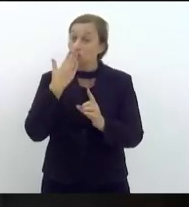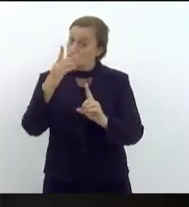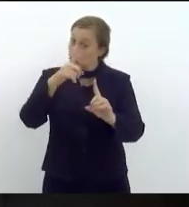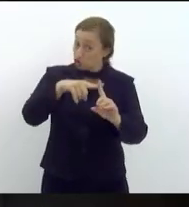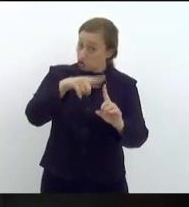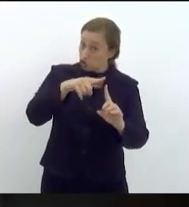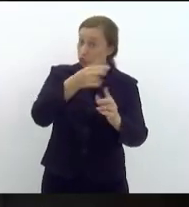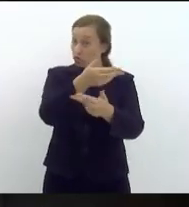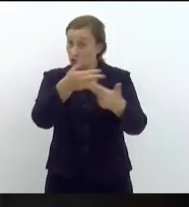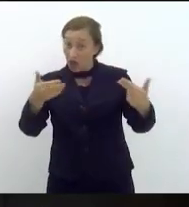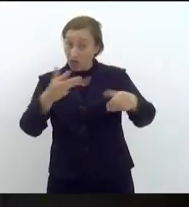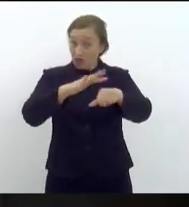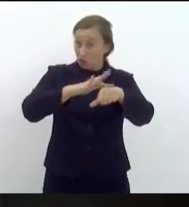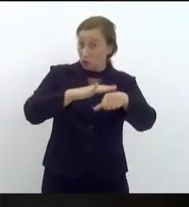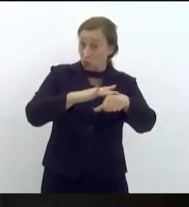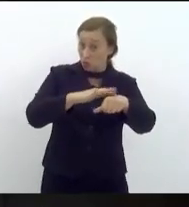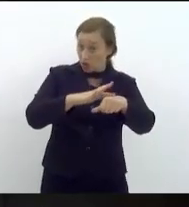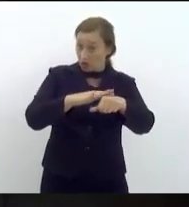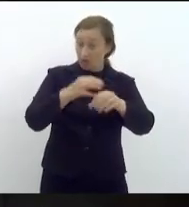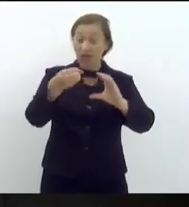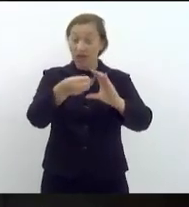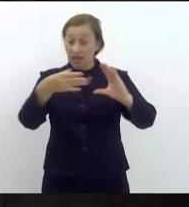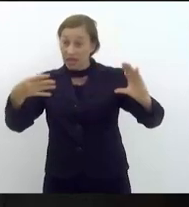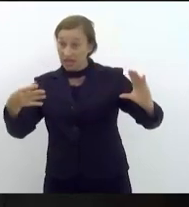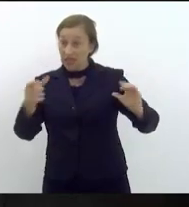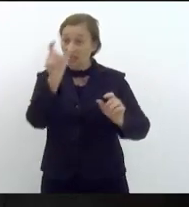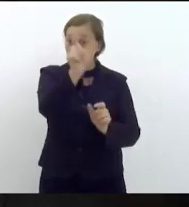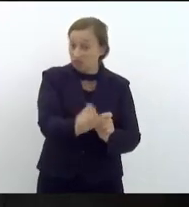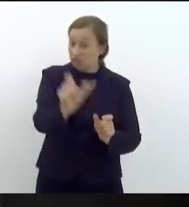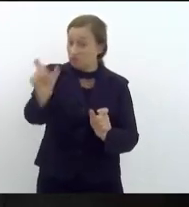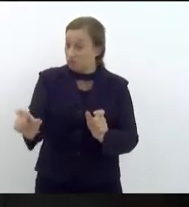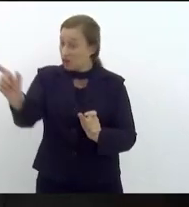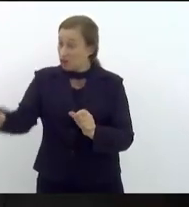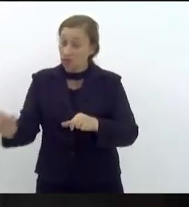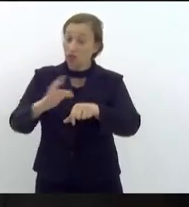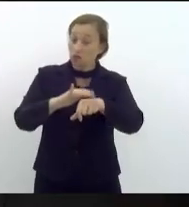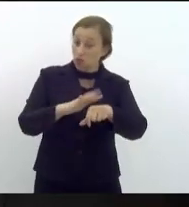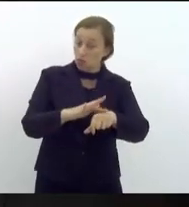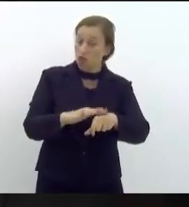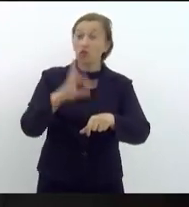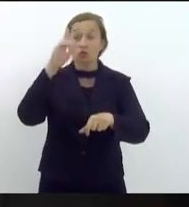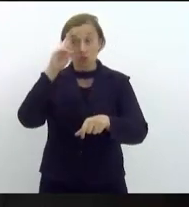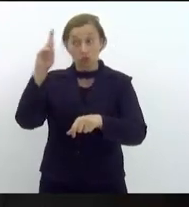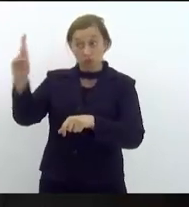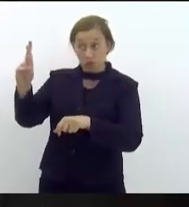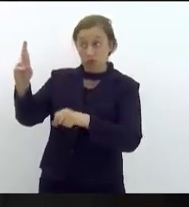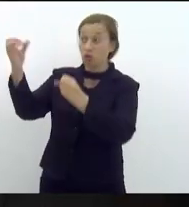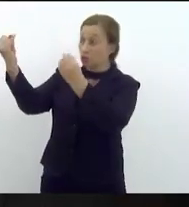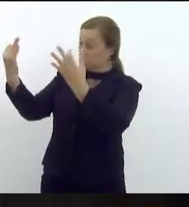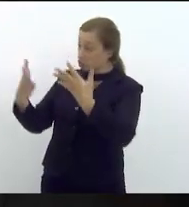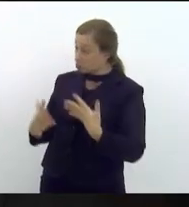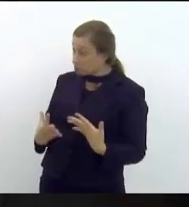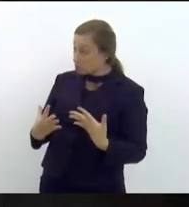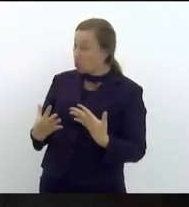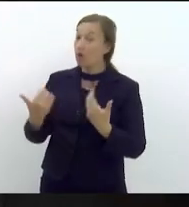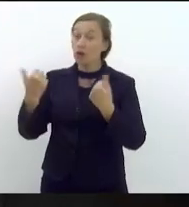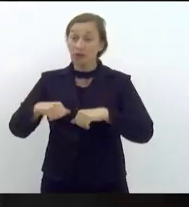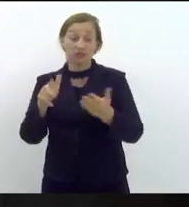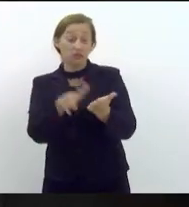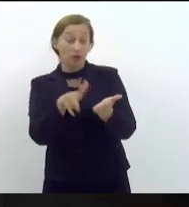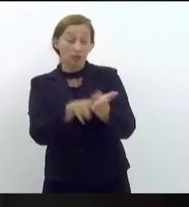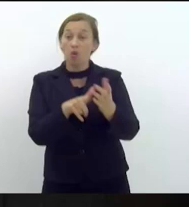para Tais patologias mediante Tais receitas exatamente nos termos que vossa excelência esclareceu e tá